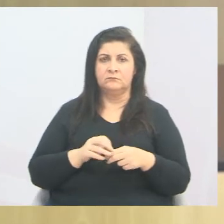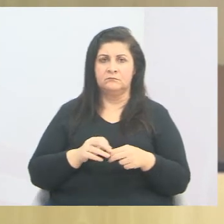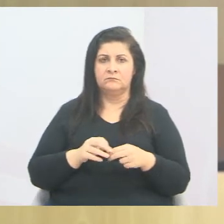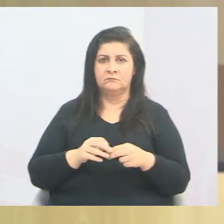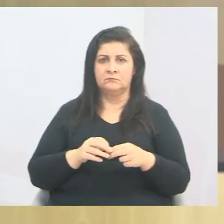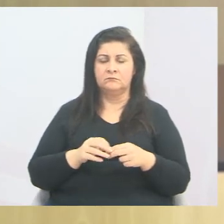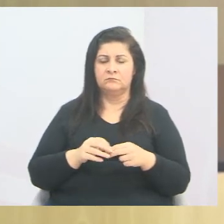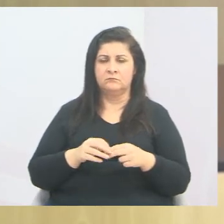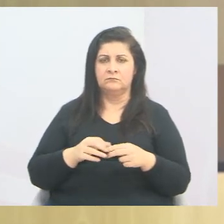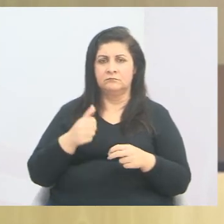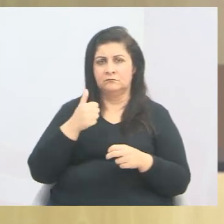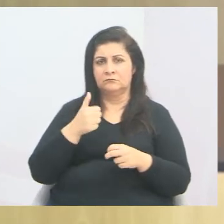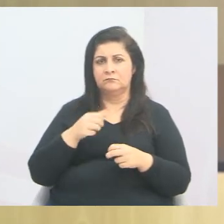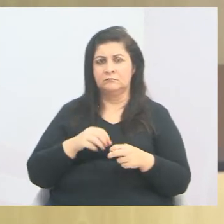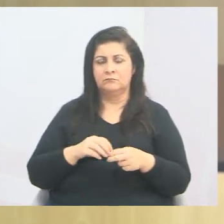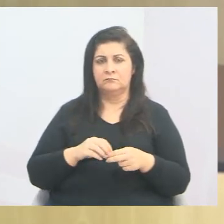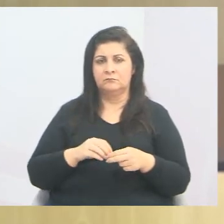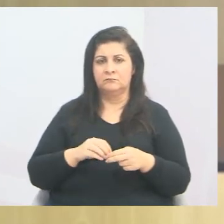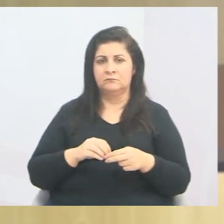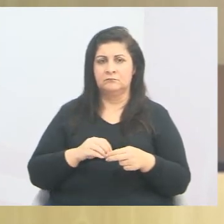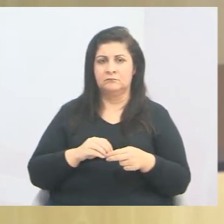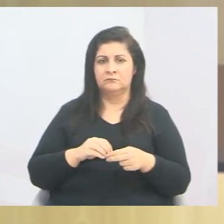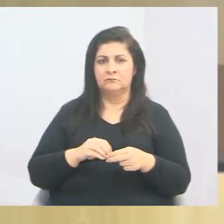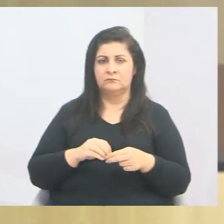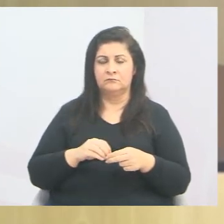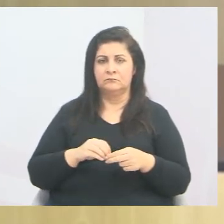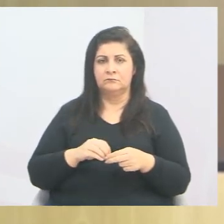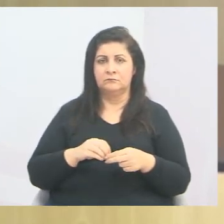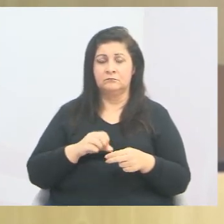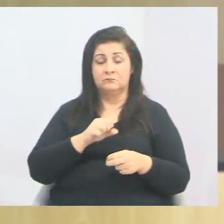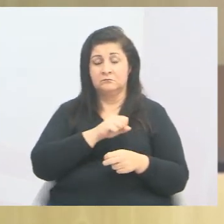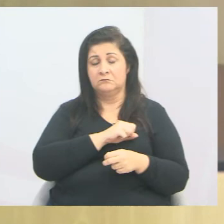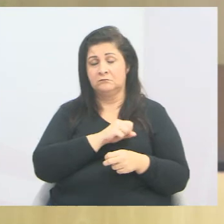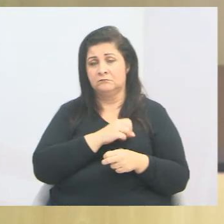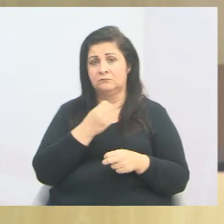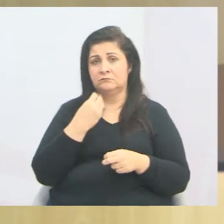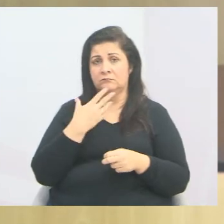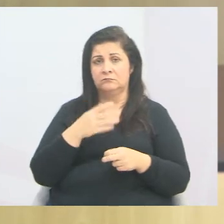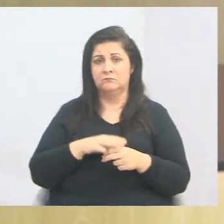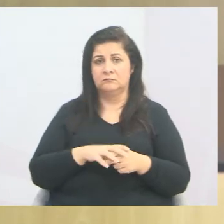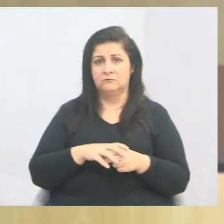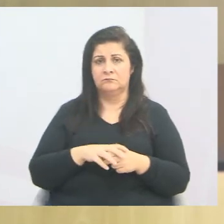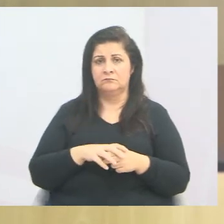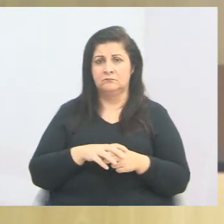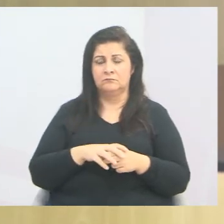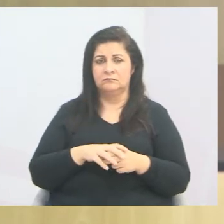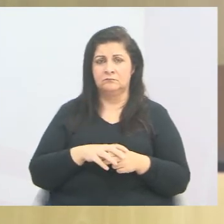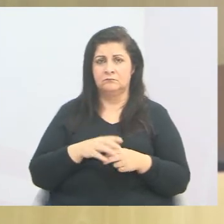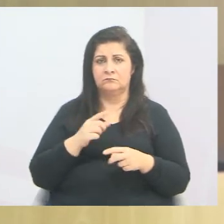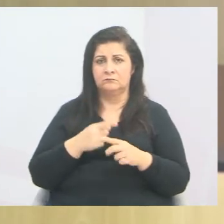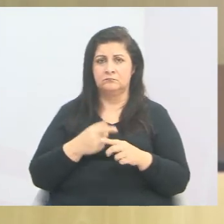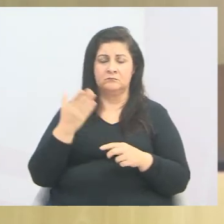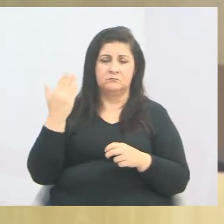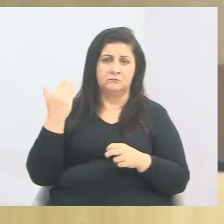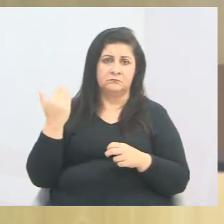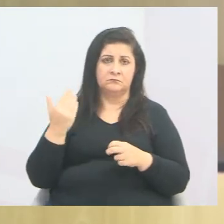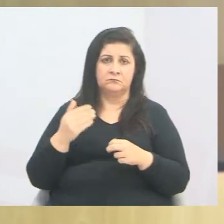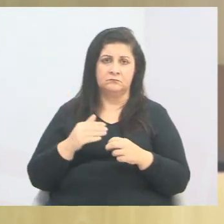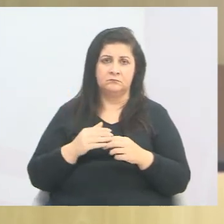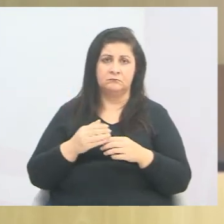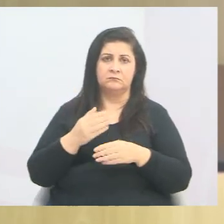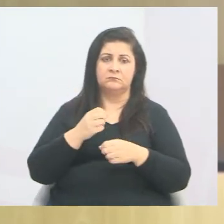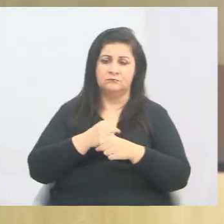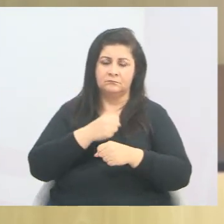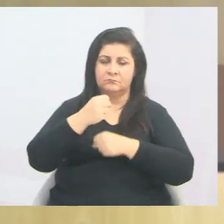excelente em termos de remanejamento, né? Talvez um número até histórico, né? Porque a gente sabe que vinha em 25%, e aí a cada ano tinha